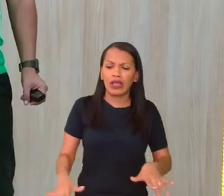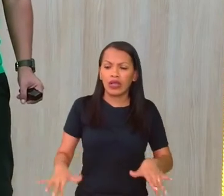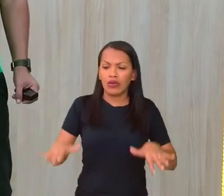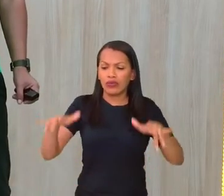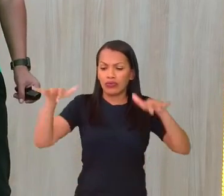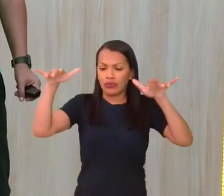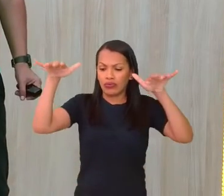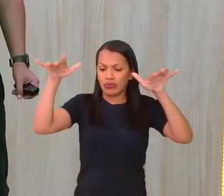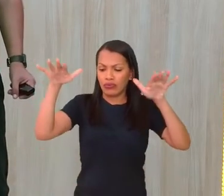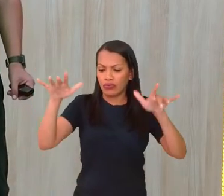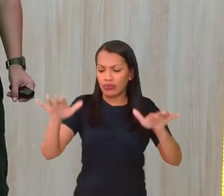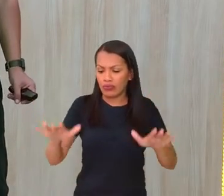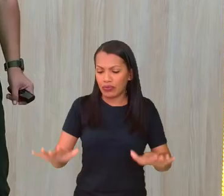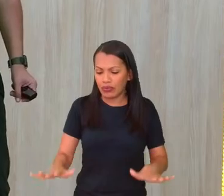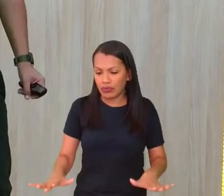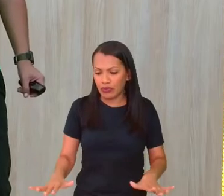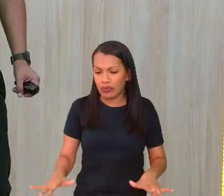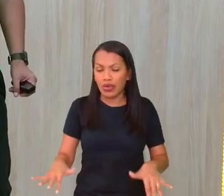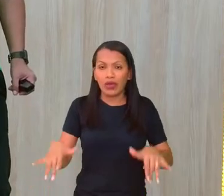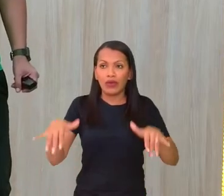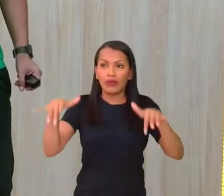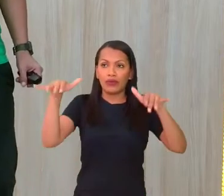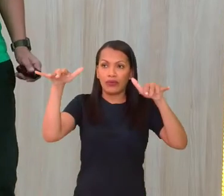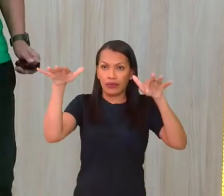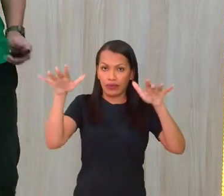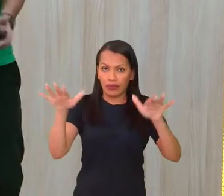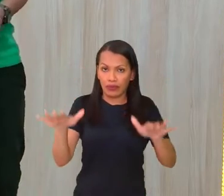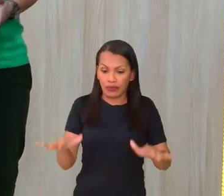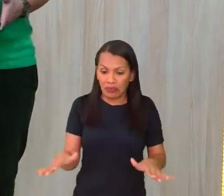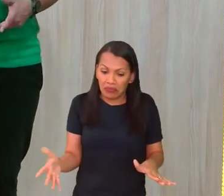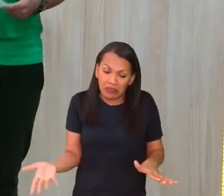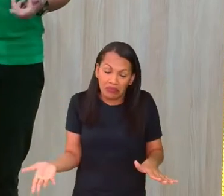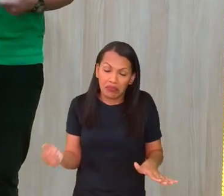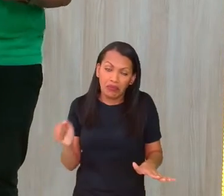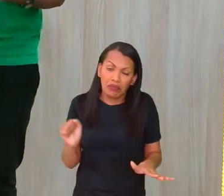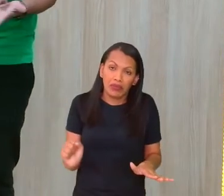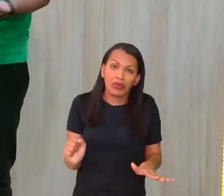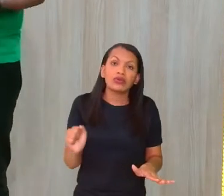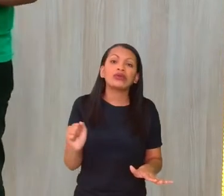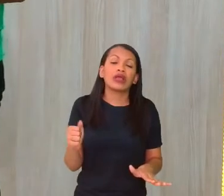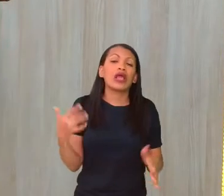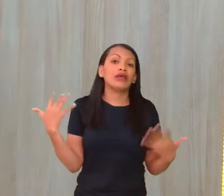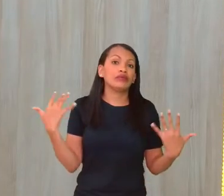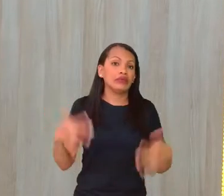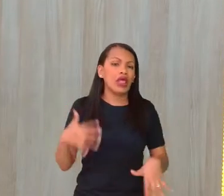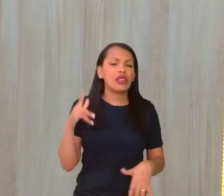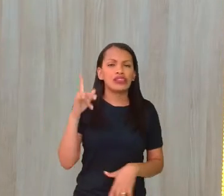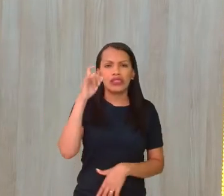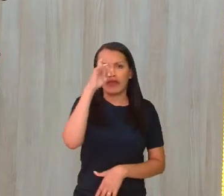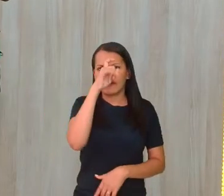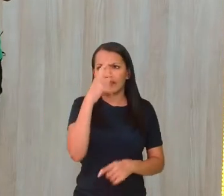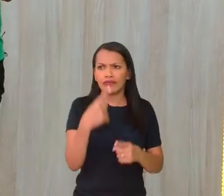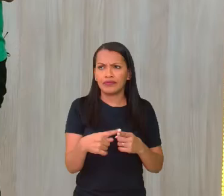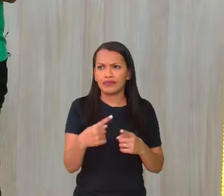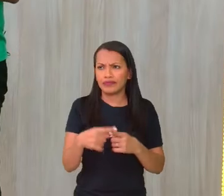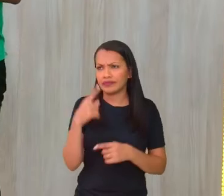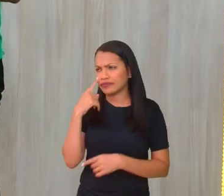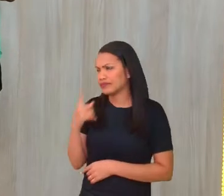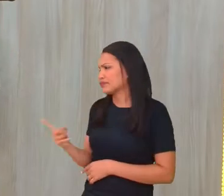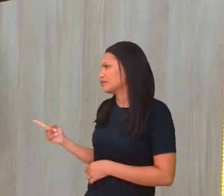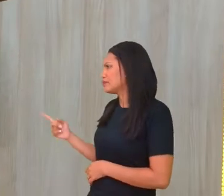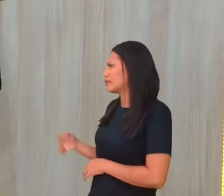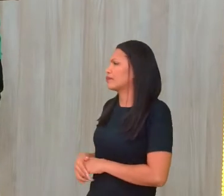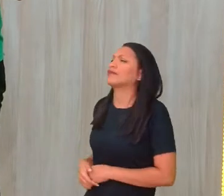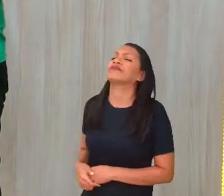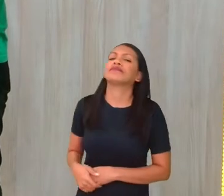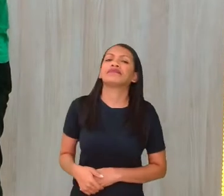maior dificuldade do rio surgir de novo. E aí sim, né, fica mais dramática a situação. E aqui do lado eu trouxe o mangue,